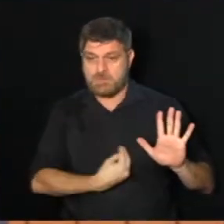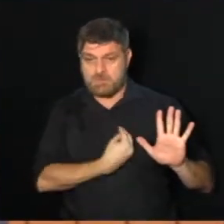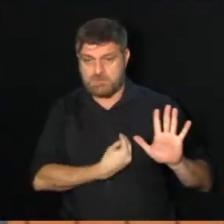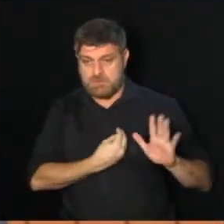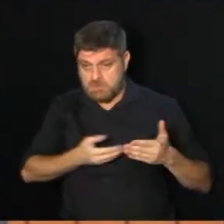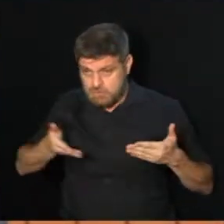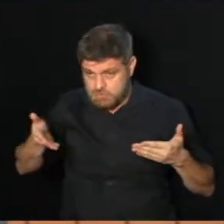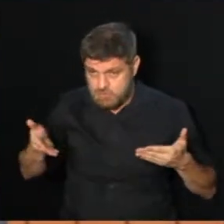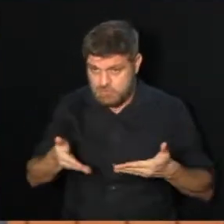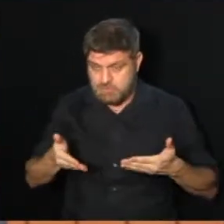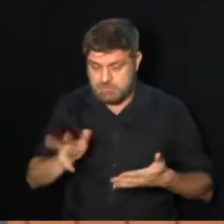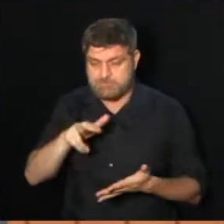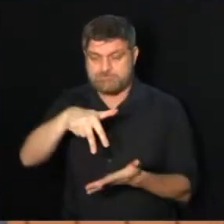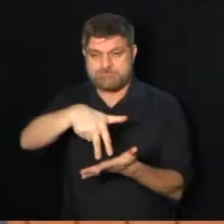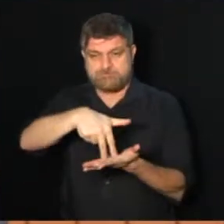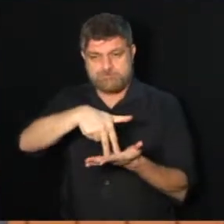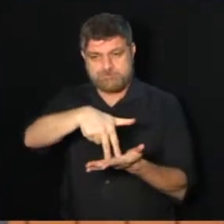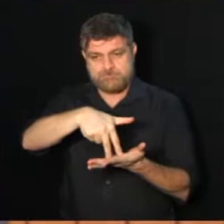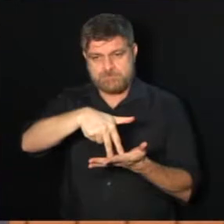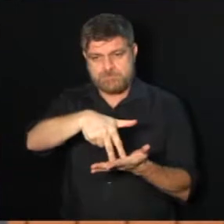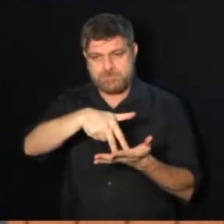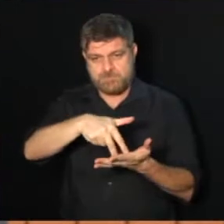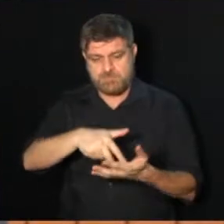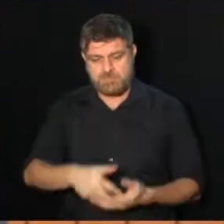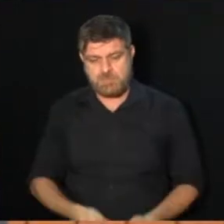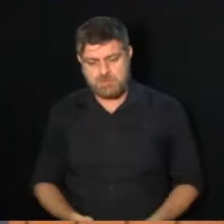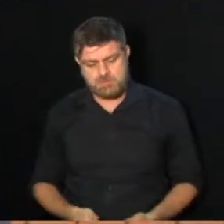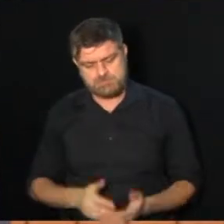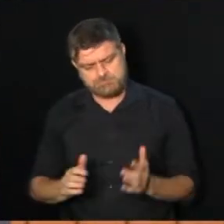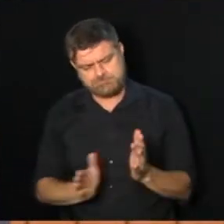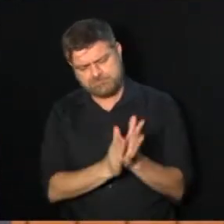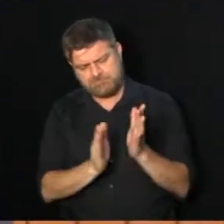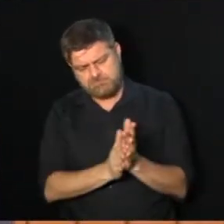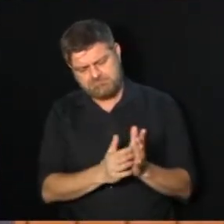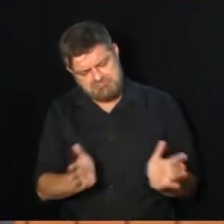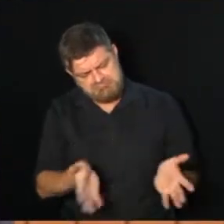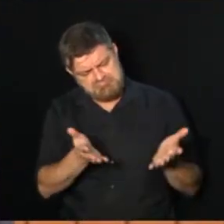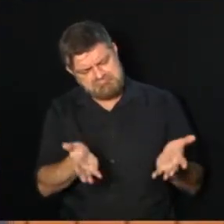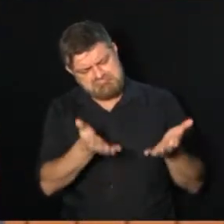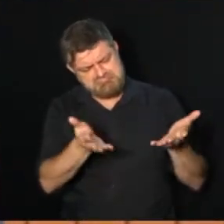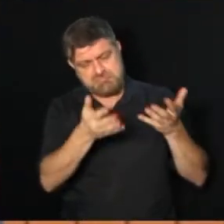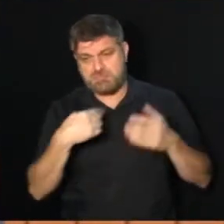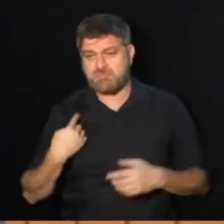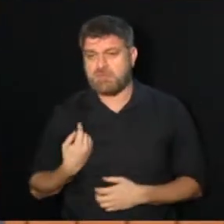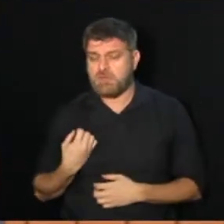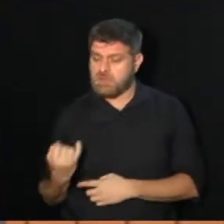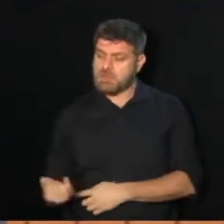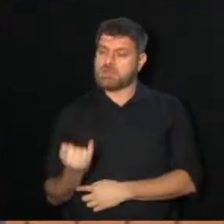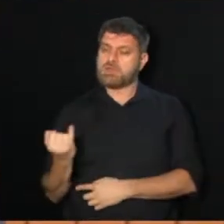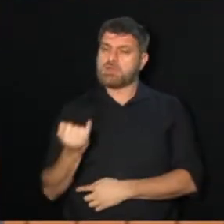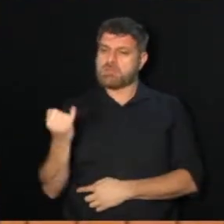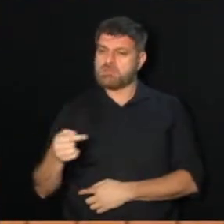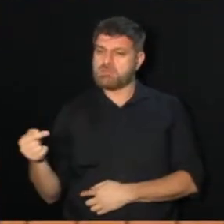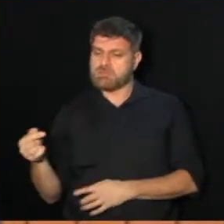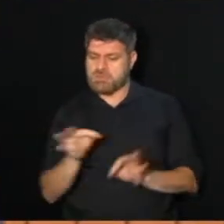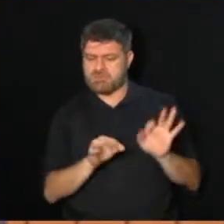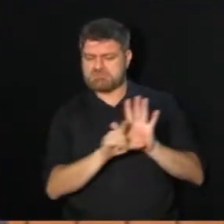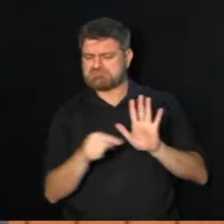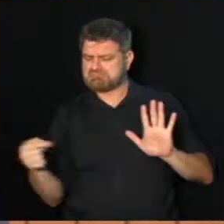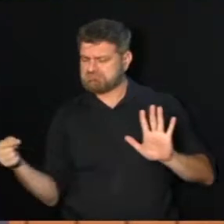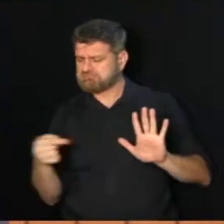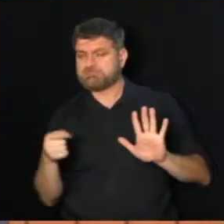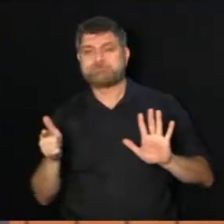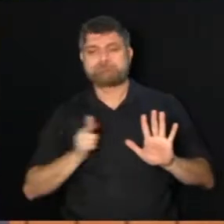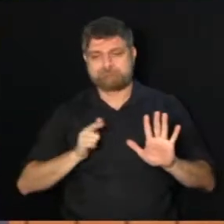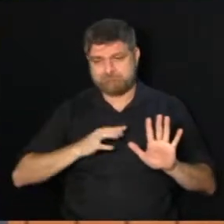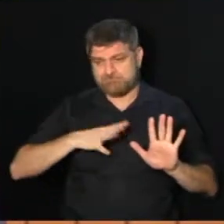hoje também, né, para enaltecer, para apoiar e para dizer a importância que esse projeto de lei tem